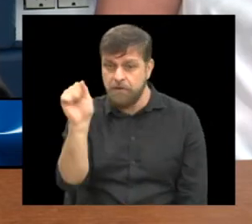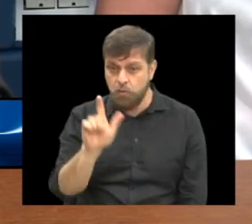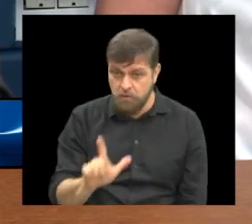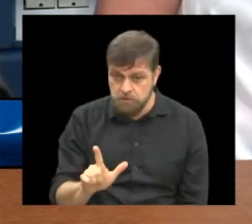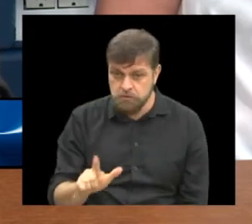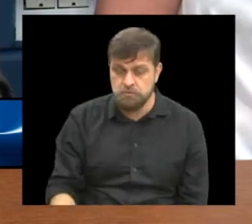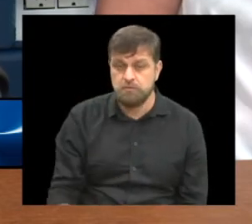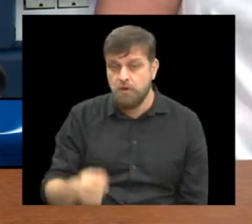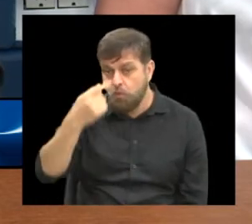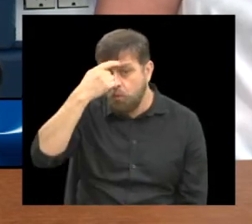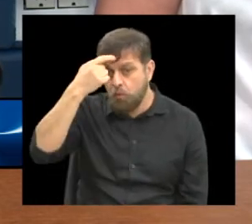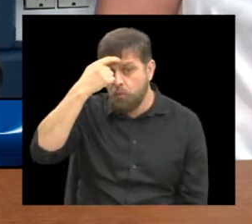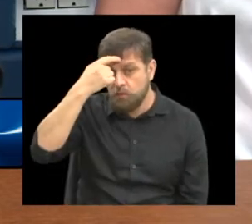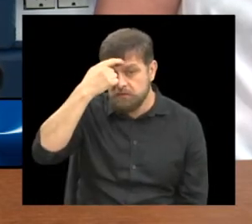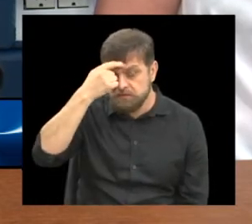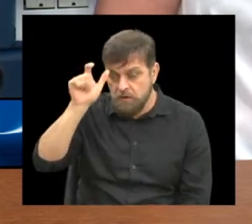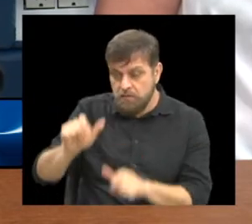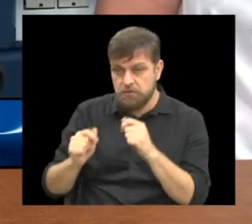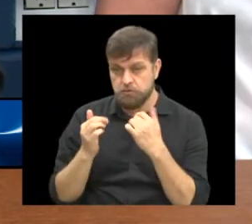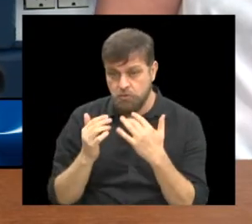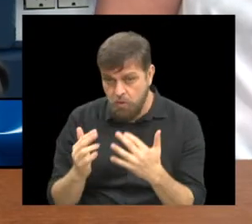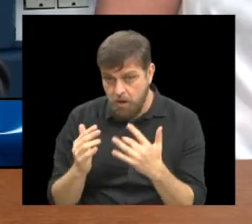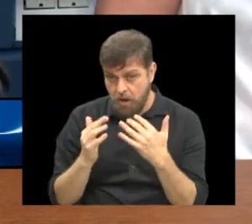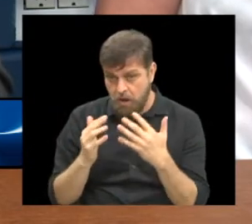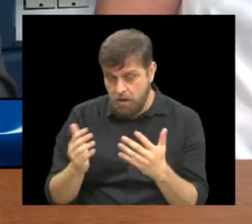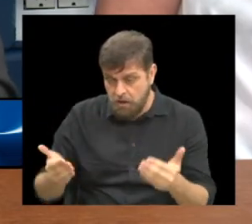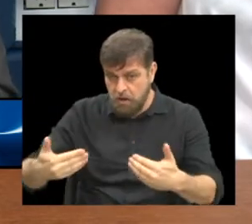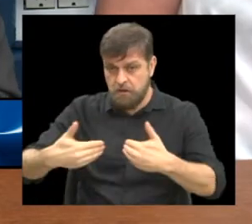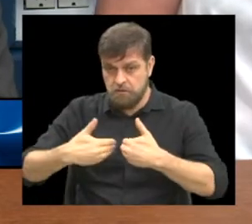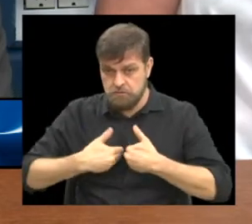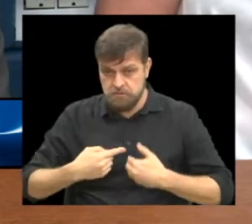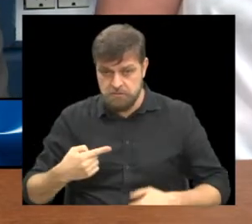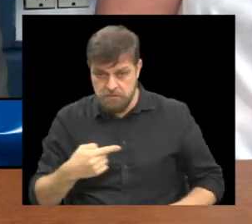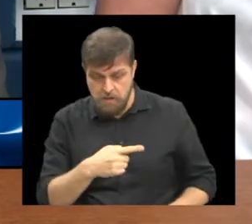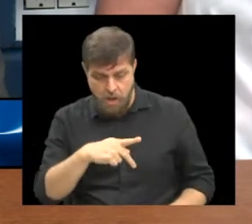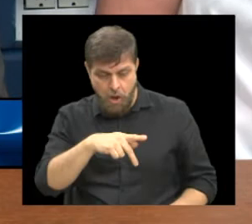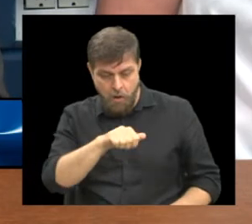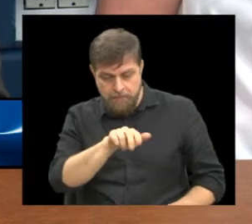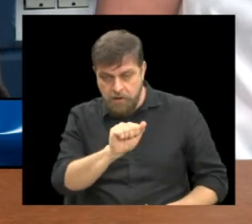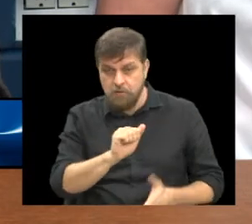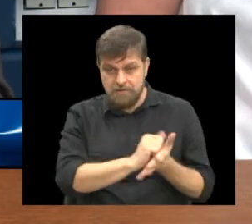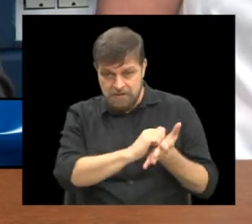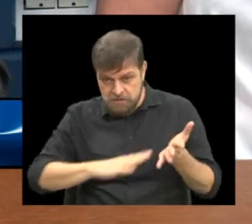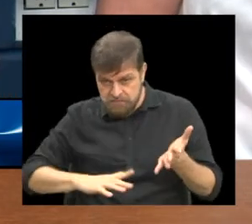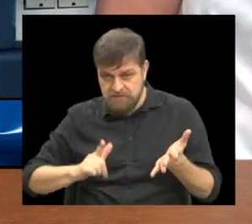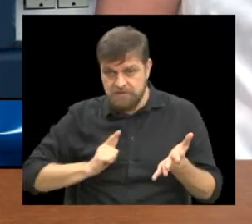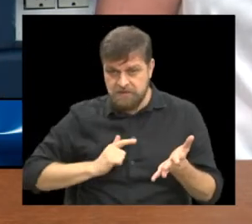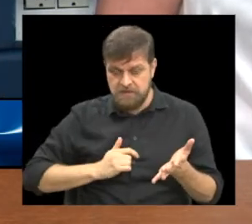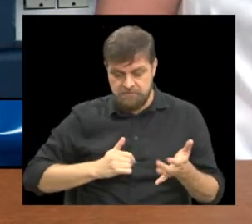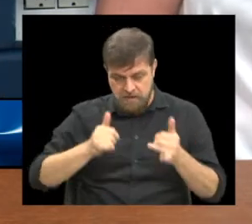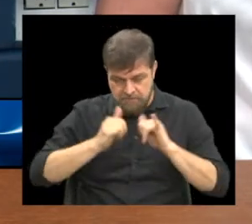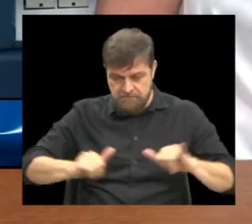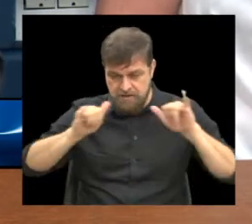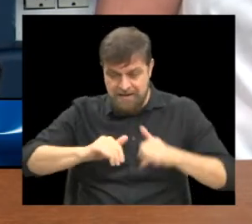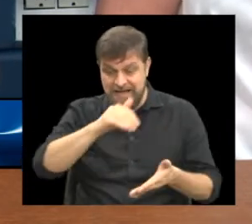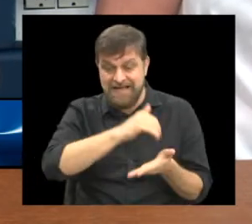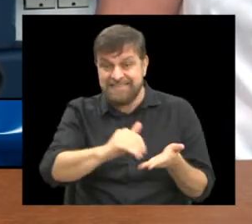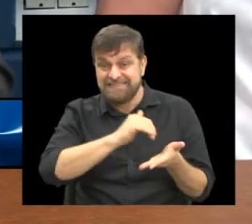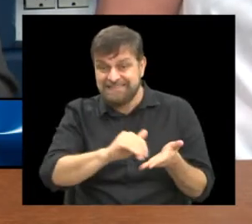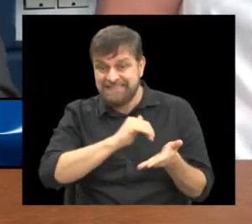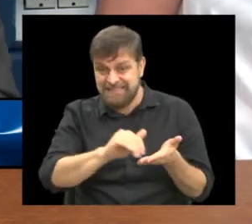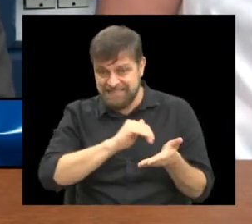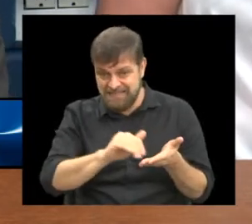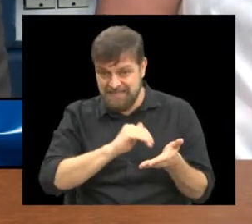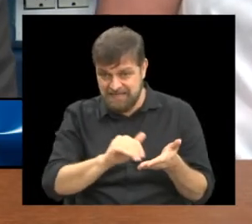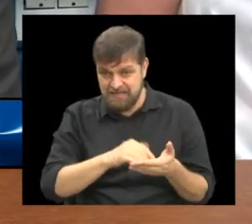da conscientização do autismo. E o Paulo tem algumas atividades que ele vai nos falar aqui que a Secretaria está